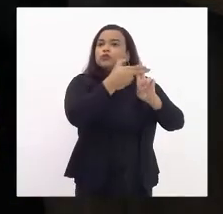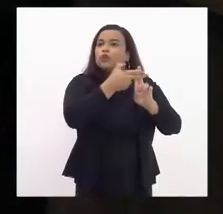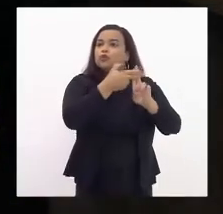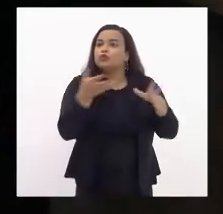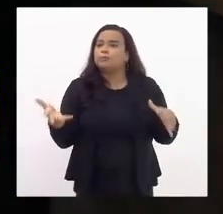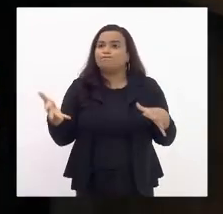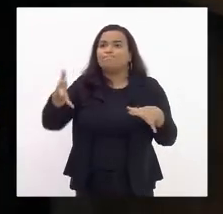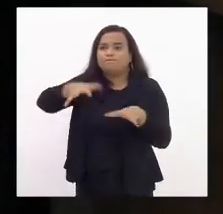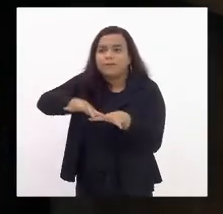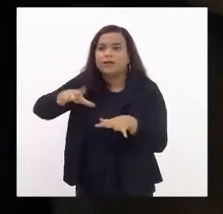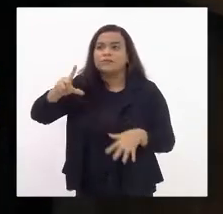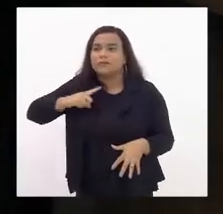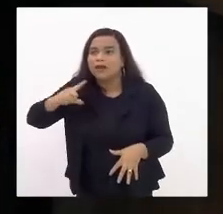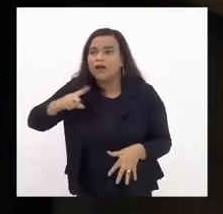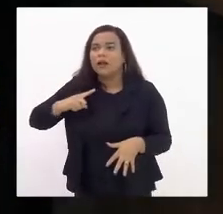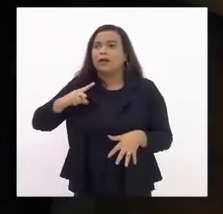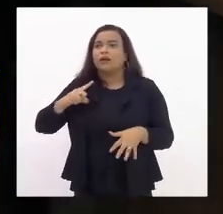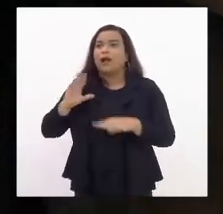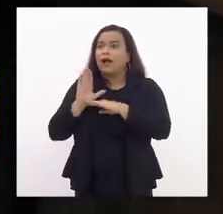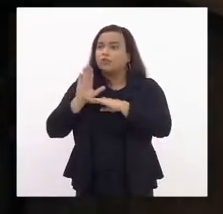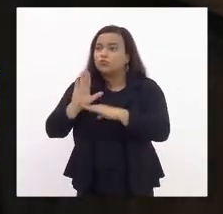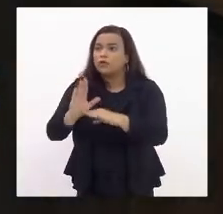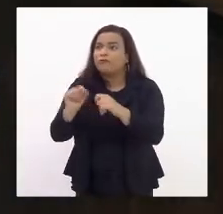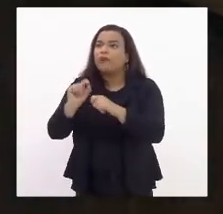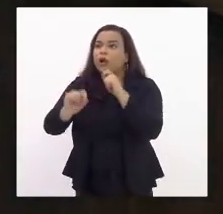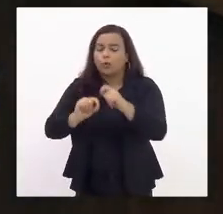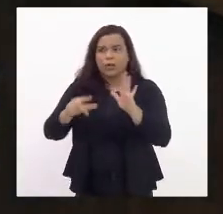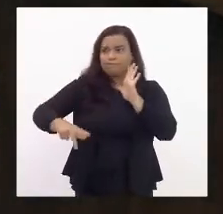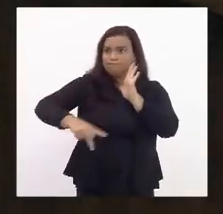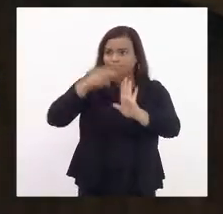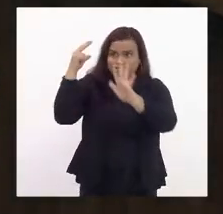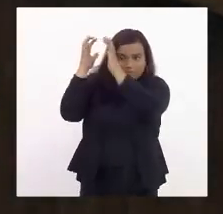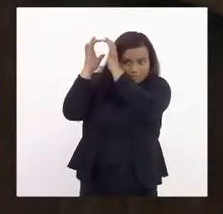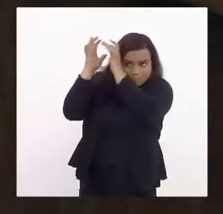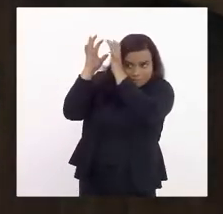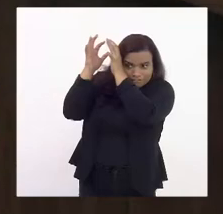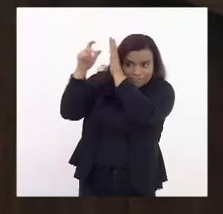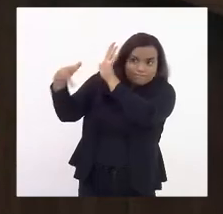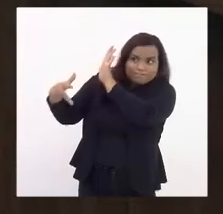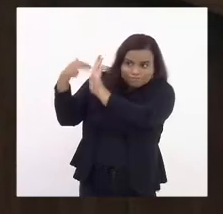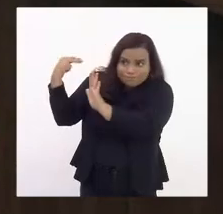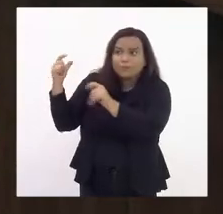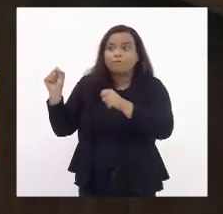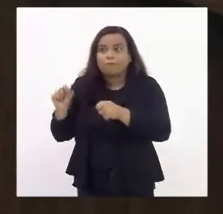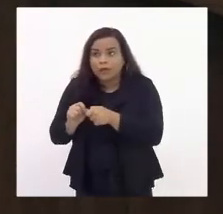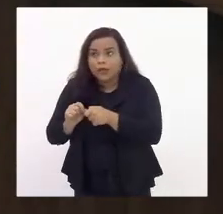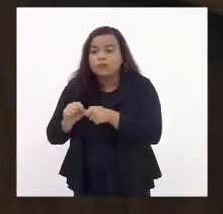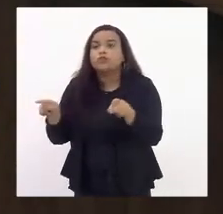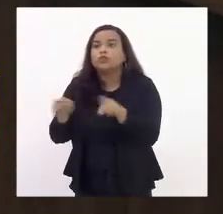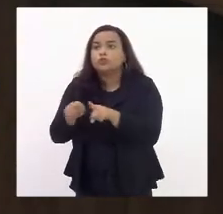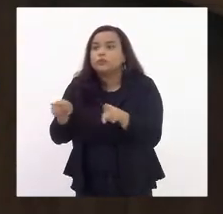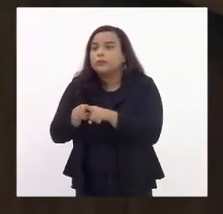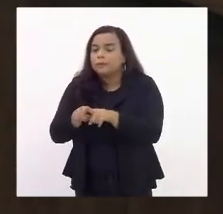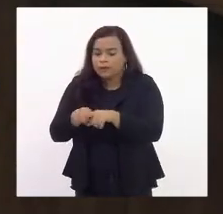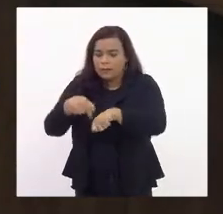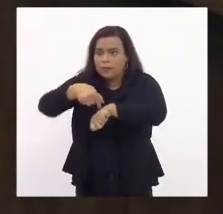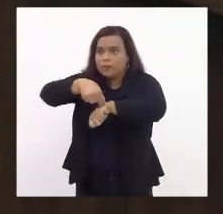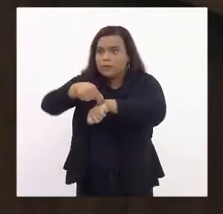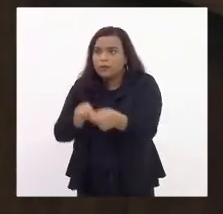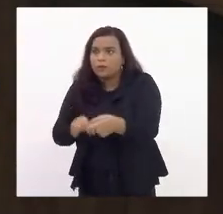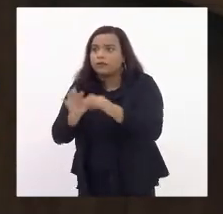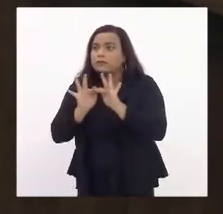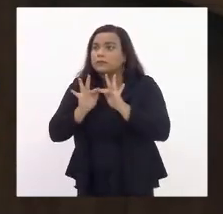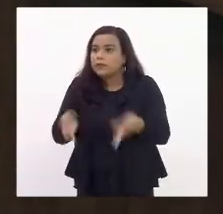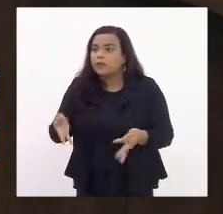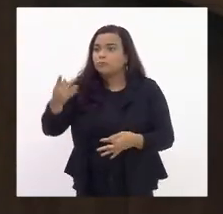inclusivo, que faz desde a cirurgia de cérebro até um curativo de ferida